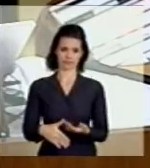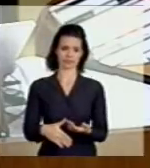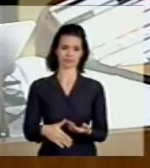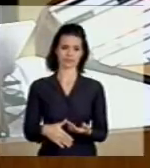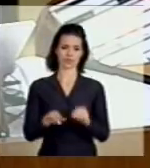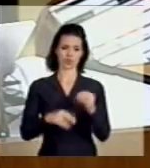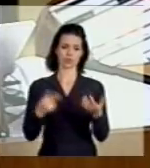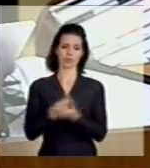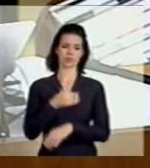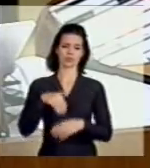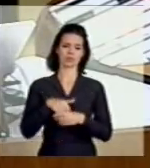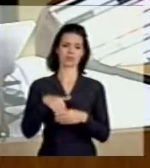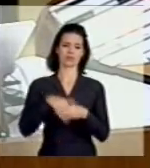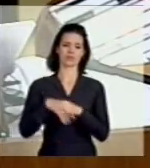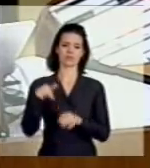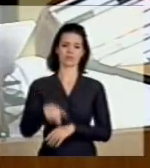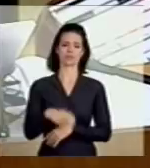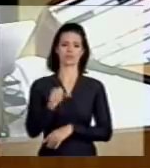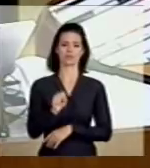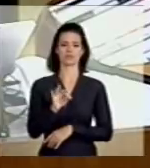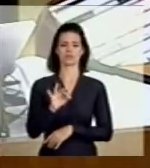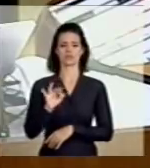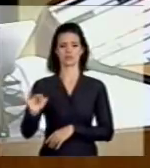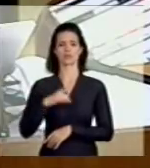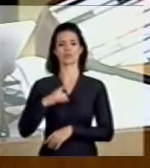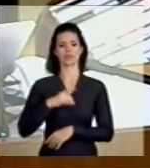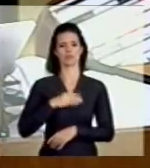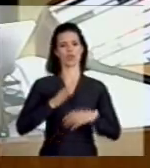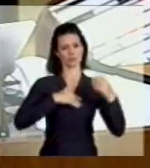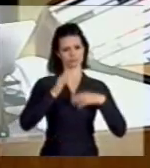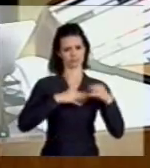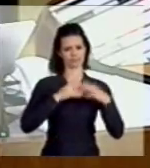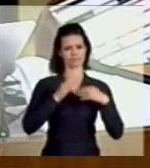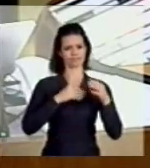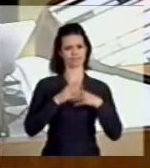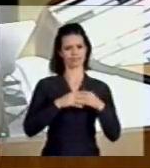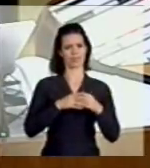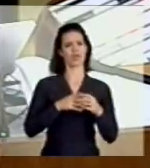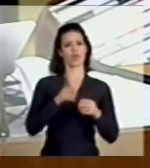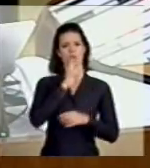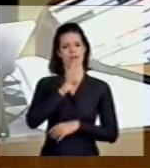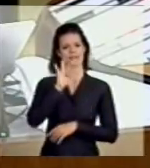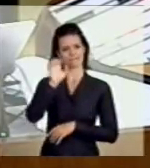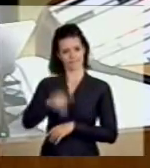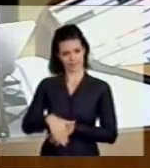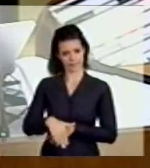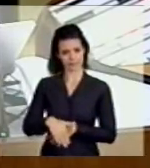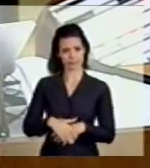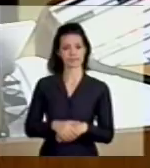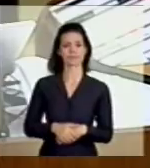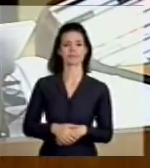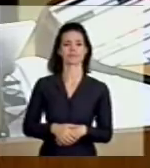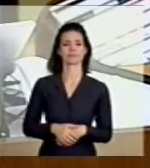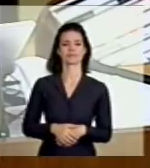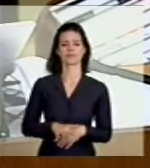Supremo Tribunal Federal, o qual tem competência constitucional para proferir a última palavra sobre ele, e considerando a